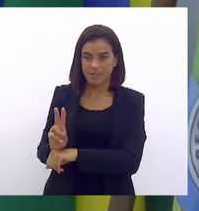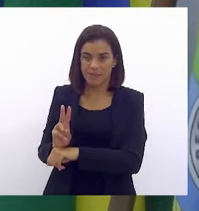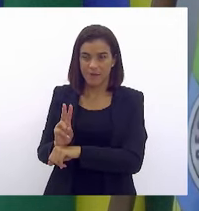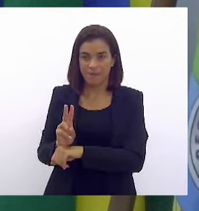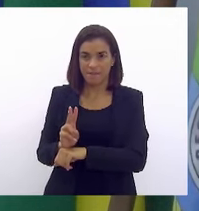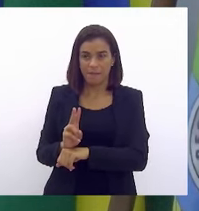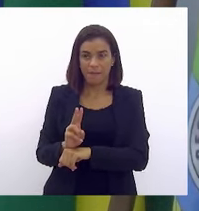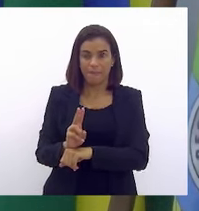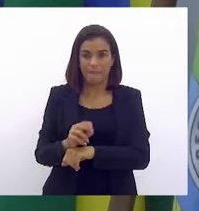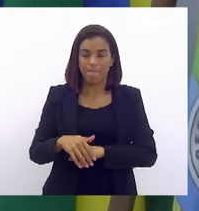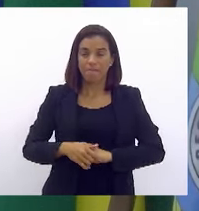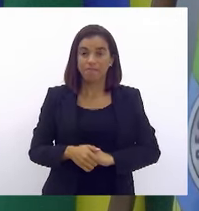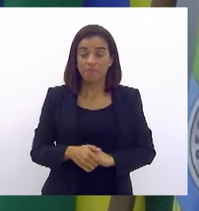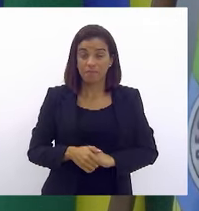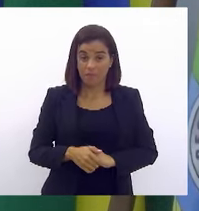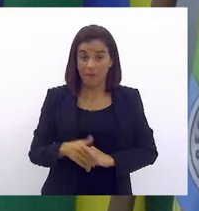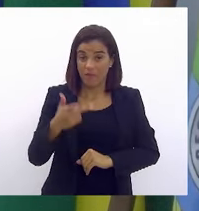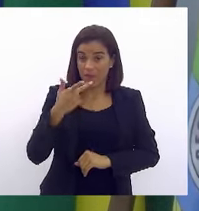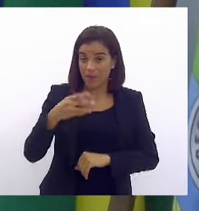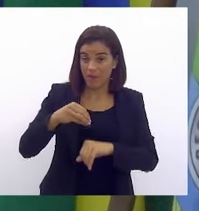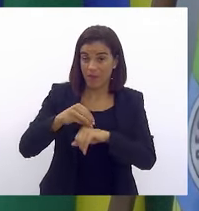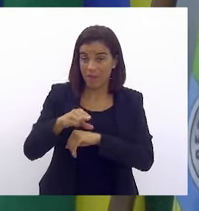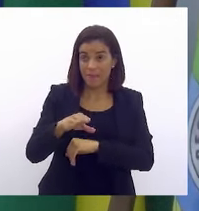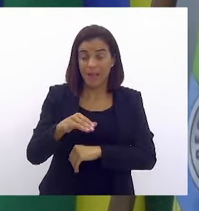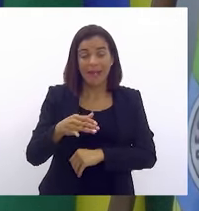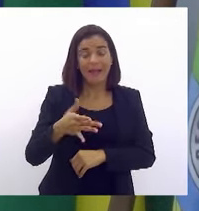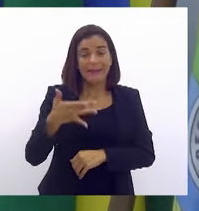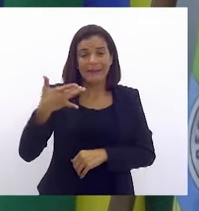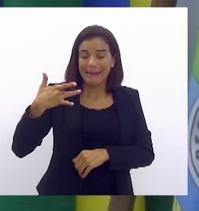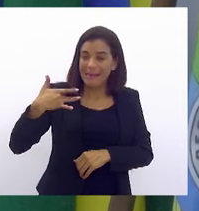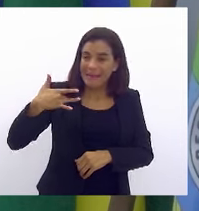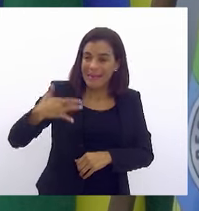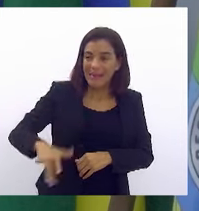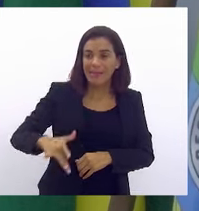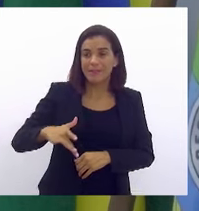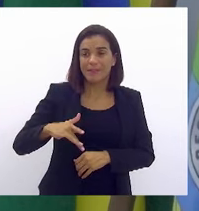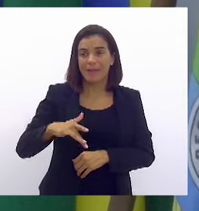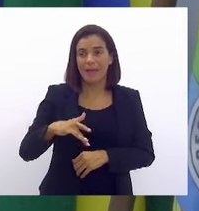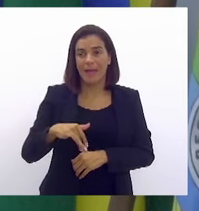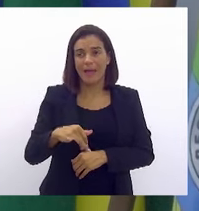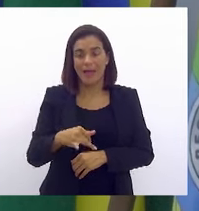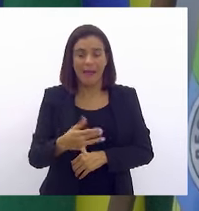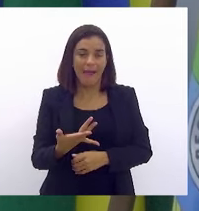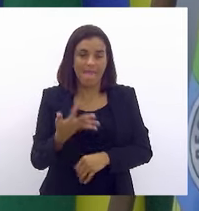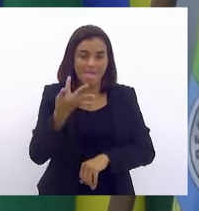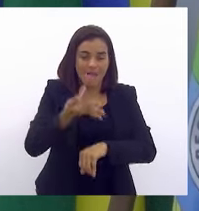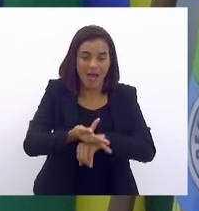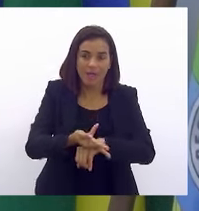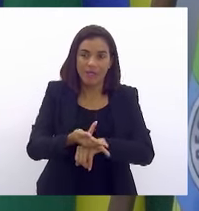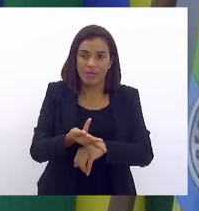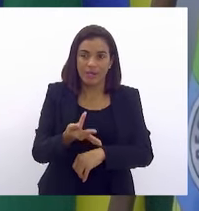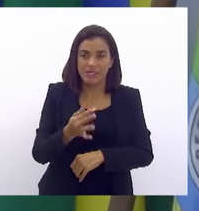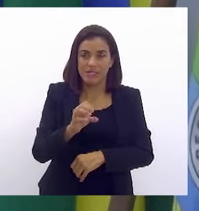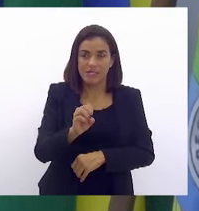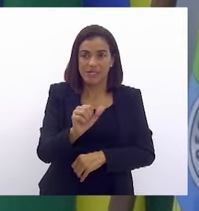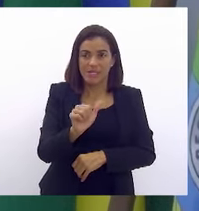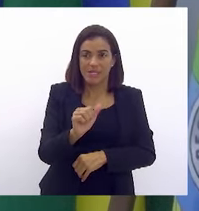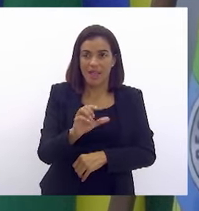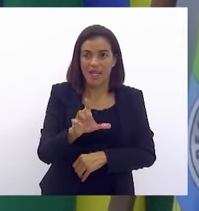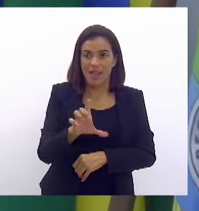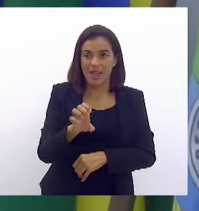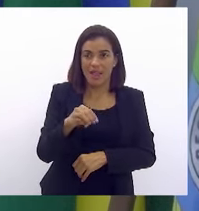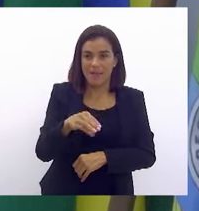profissional. E eu vou dizer mais uma vez, lamentando aqui a presença da Sanemar, da Somar, porque são empresas técnicas, nós